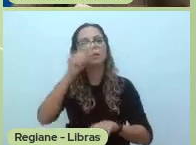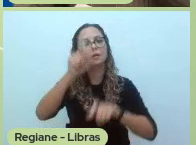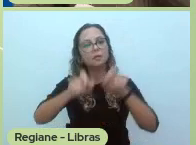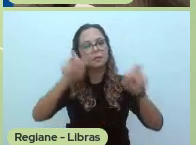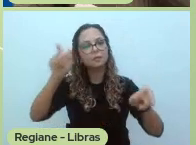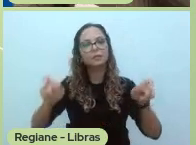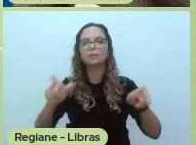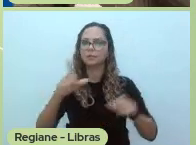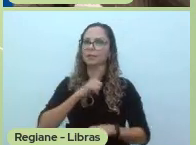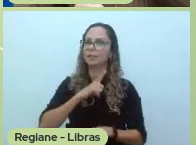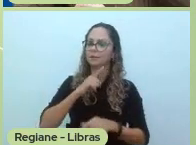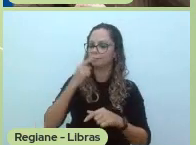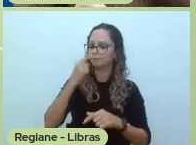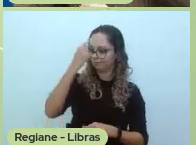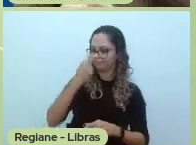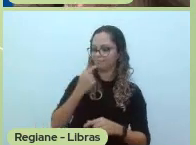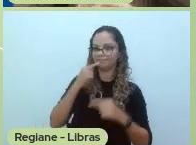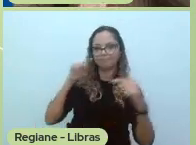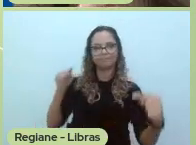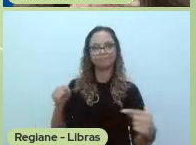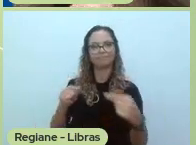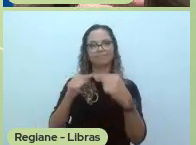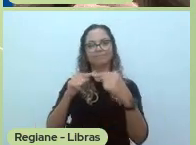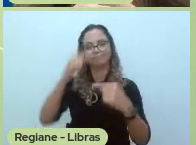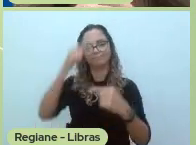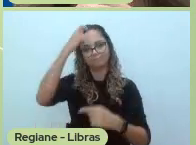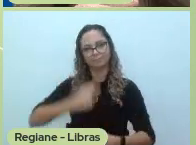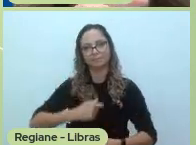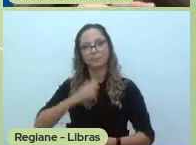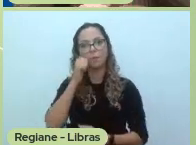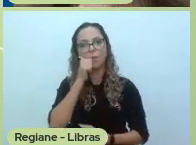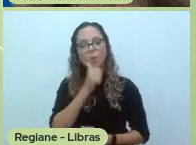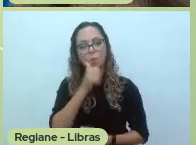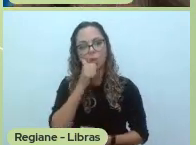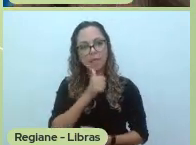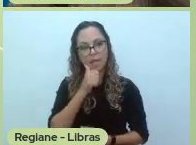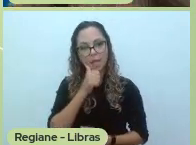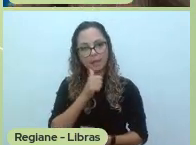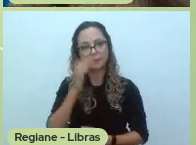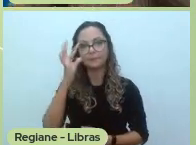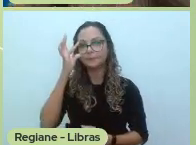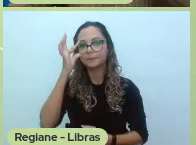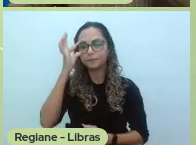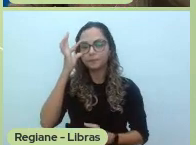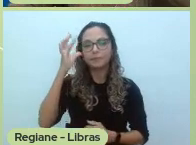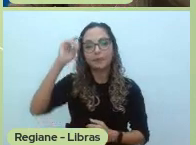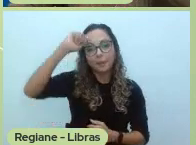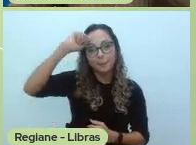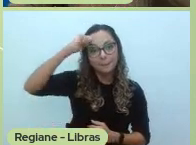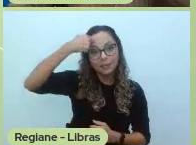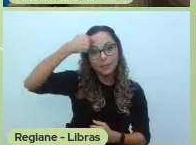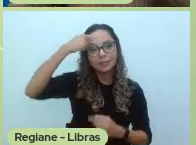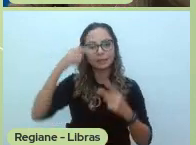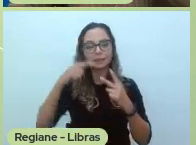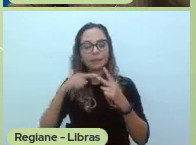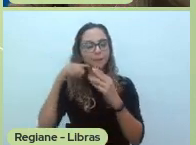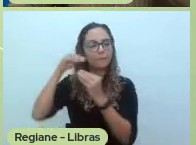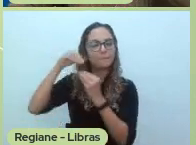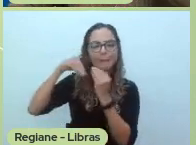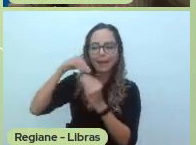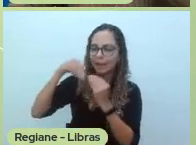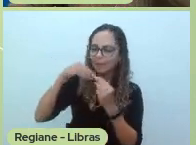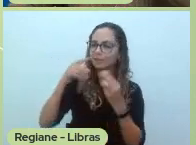identificam como mulheres, mas que pretas, pardas e indígenas, para